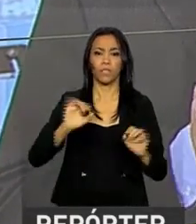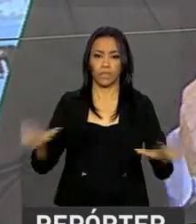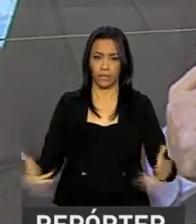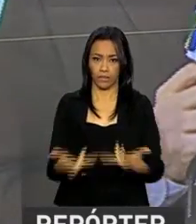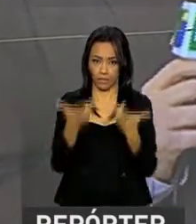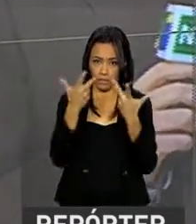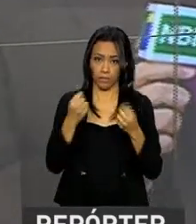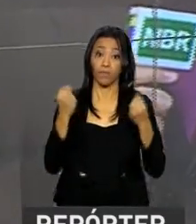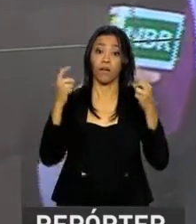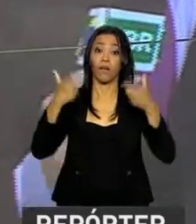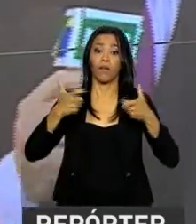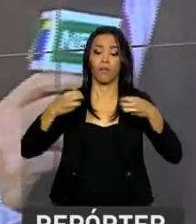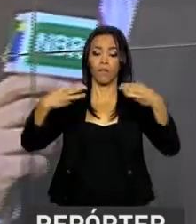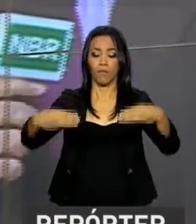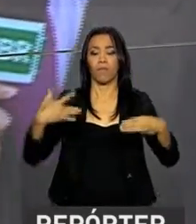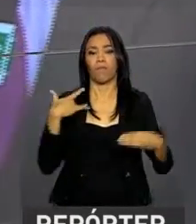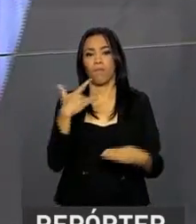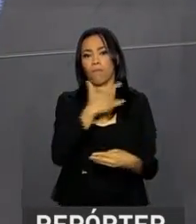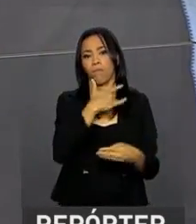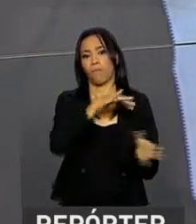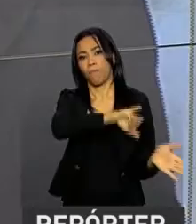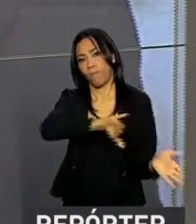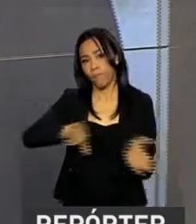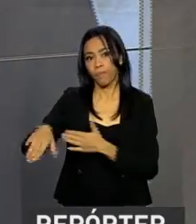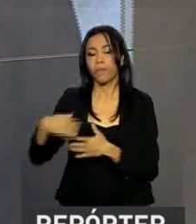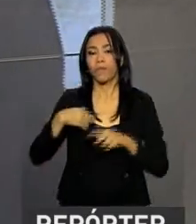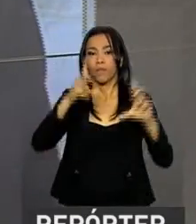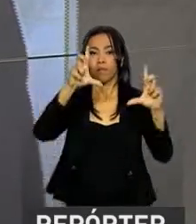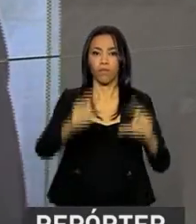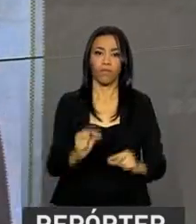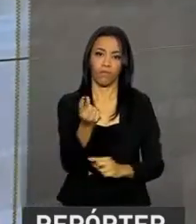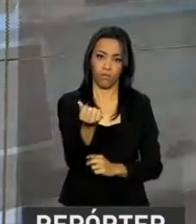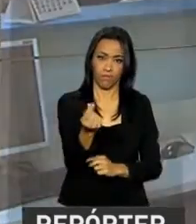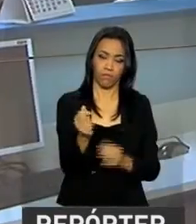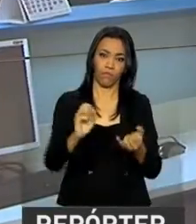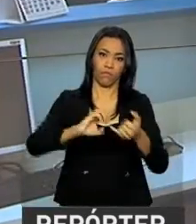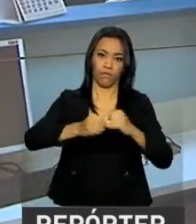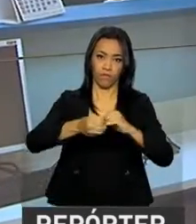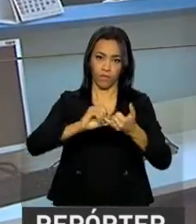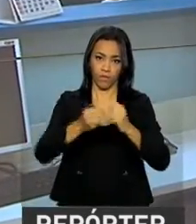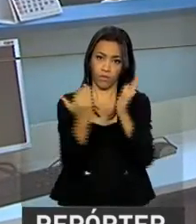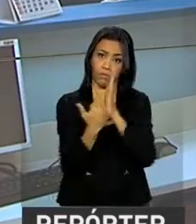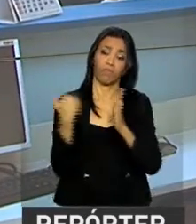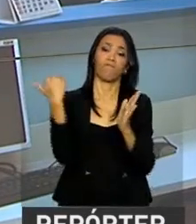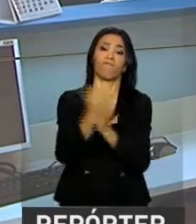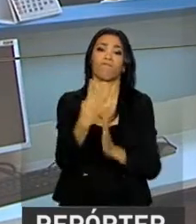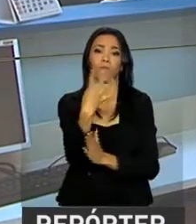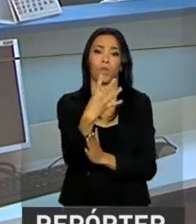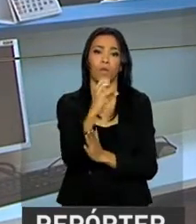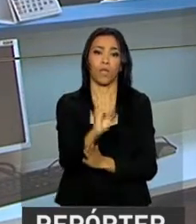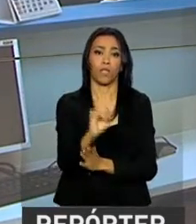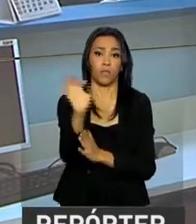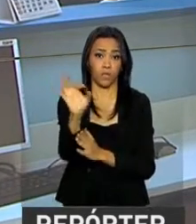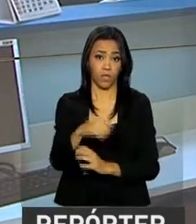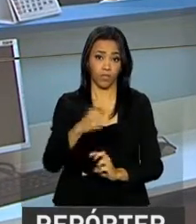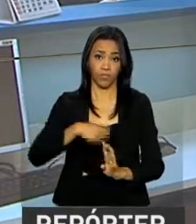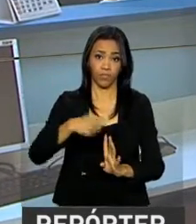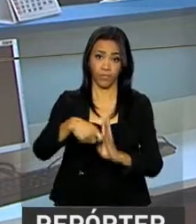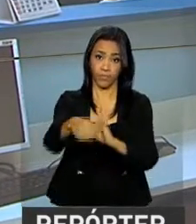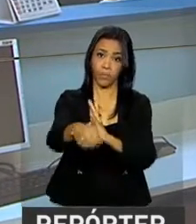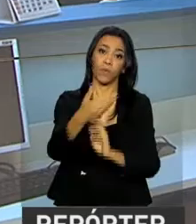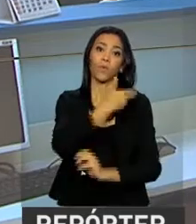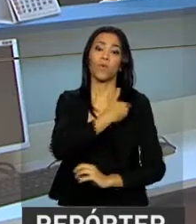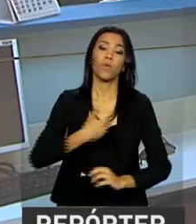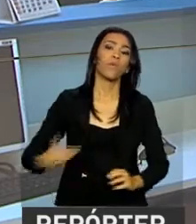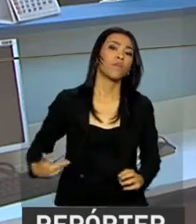do Ministério da Saúde. Bom, e para reduzir o preço do feijão, que teve alta de mais de 40% nos últimos meses, o governo